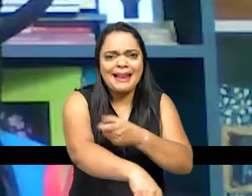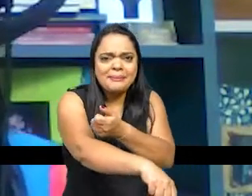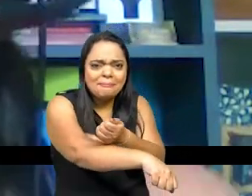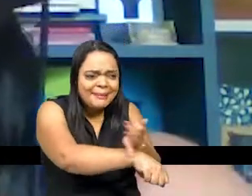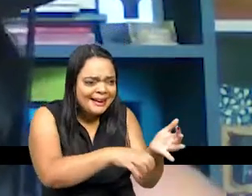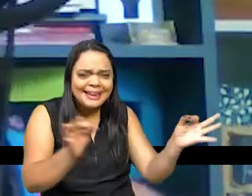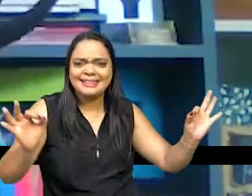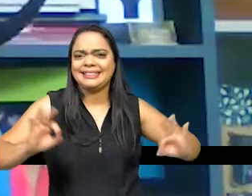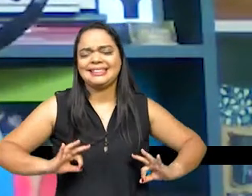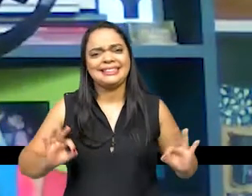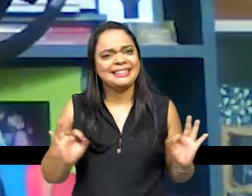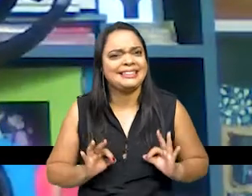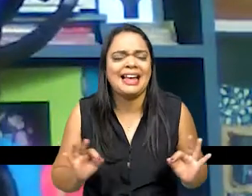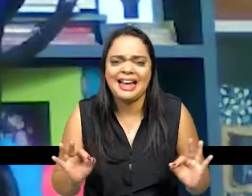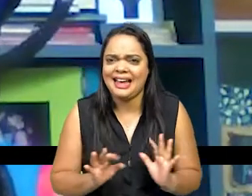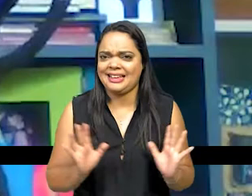numa análise